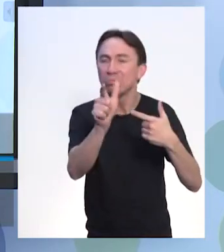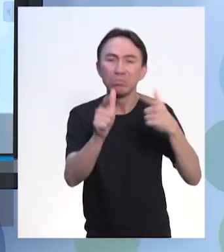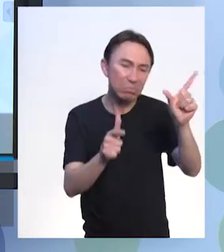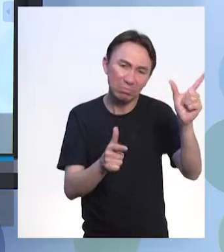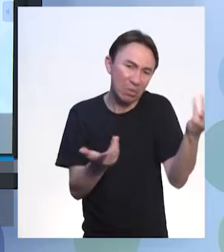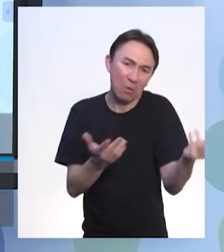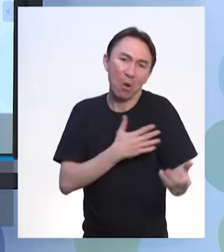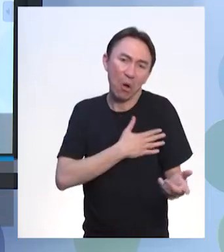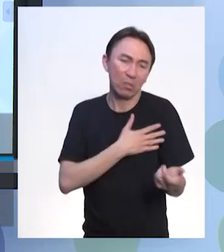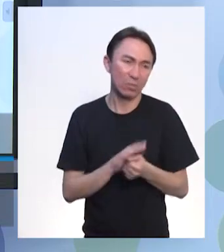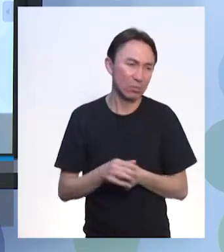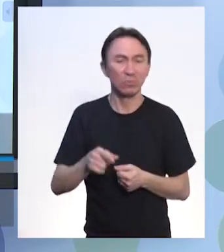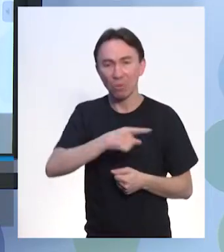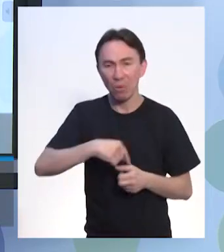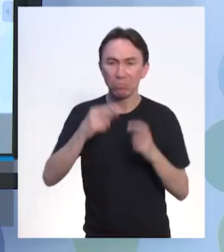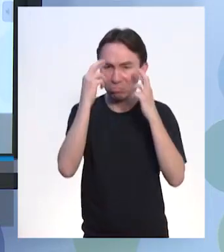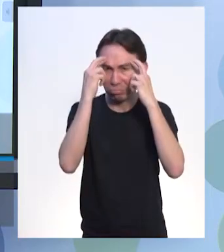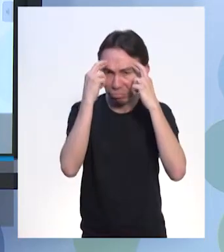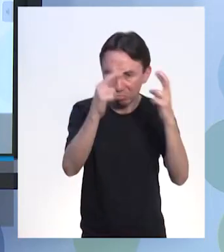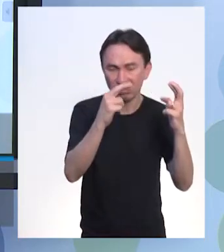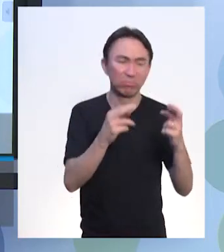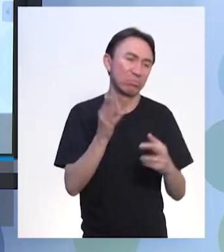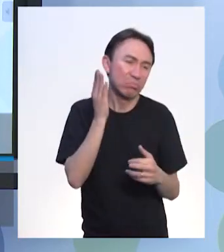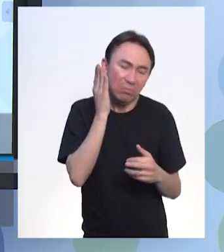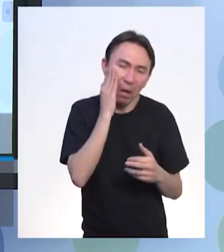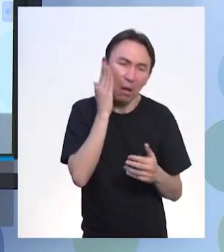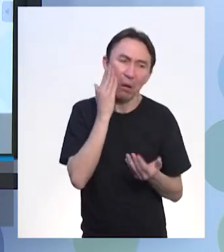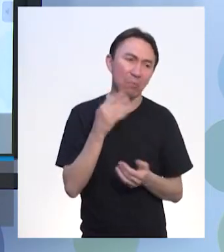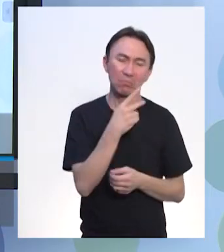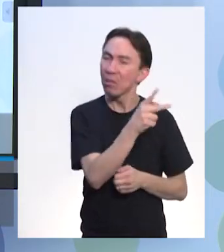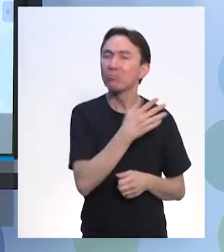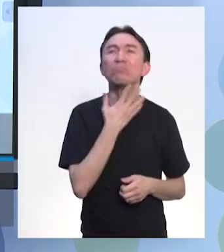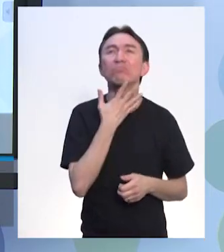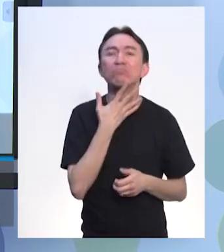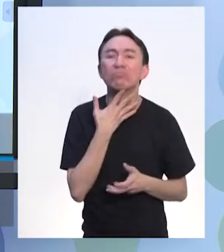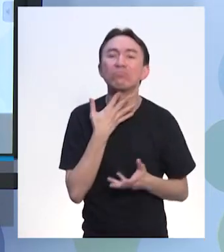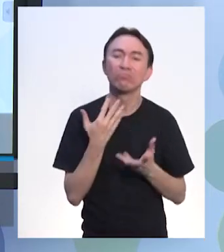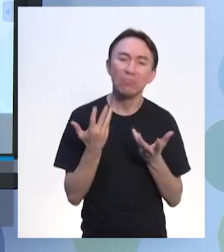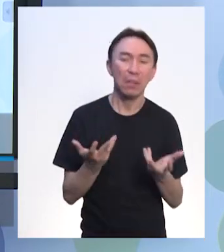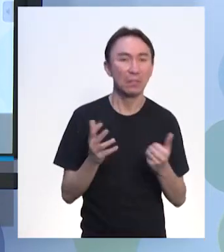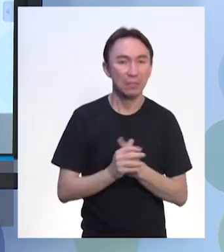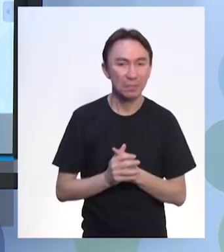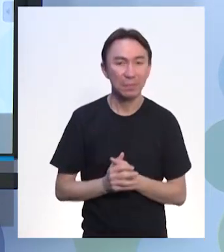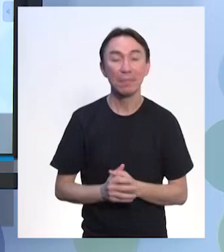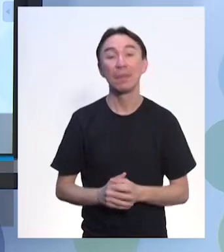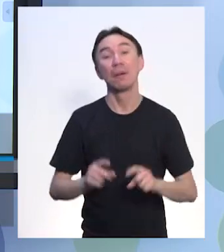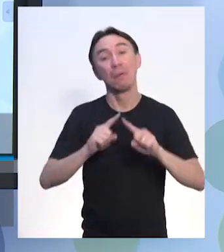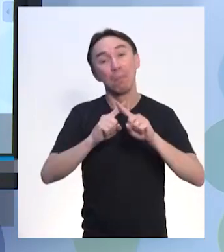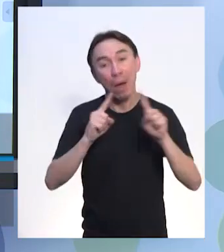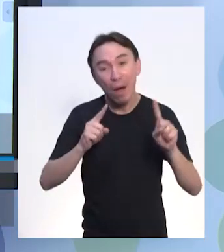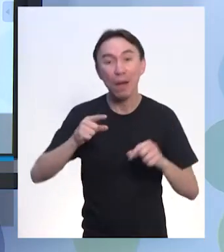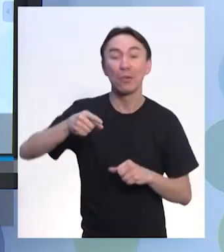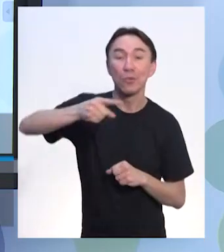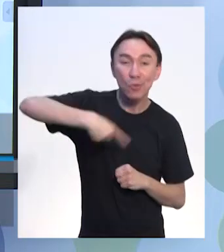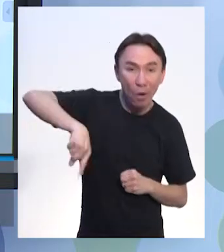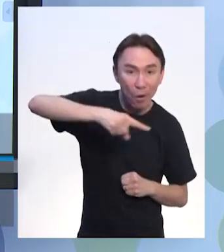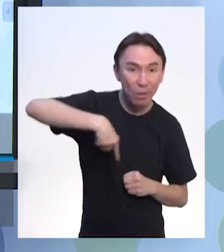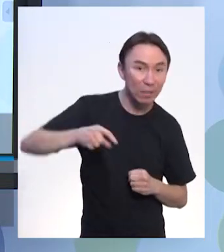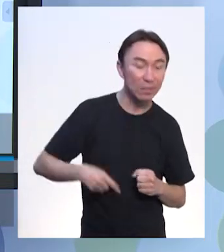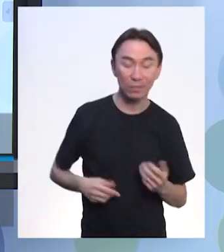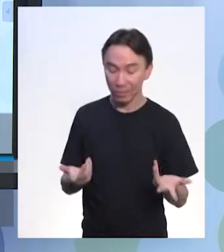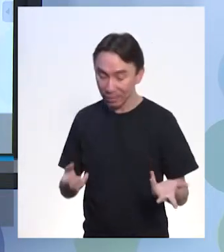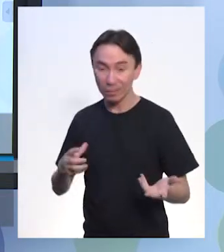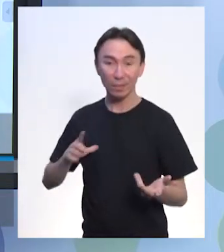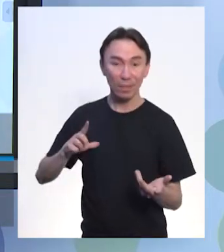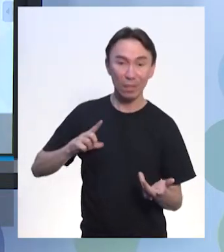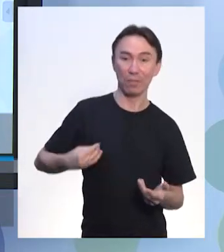preferência. Tá? E nós respeitamos também essa vontade de vocês, mas a gente está aqui, nós precisamos, faz parte, né,